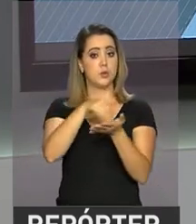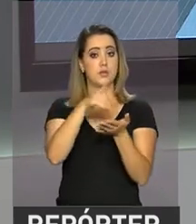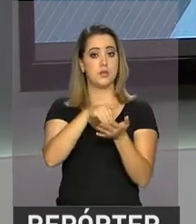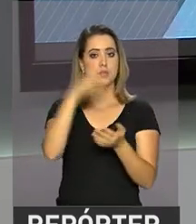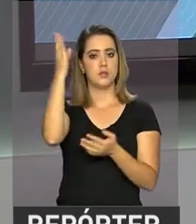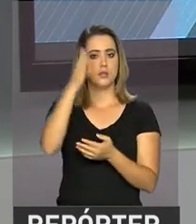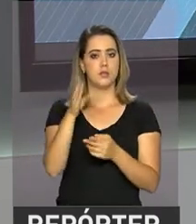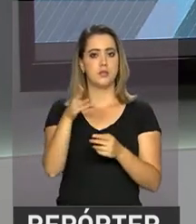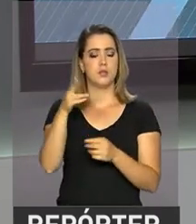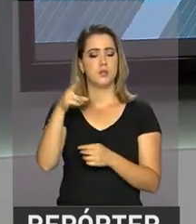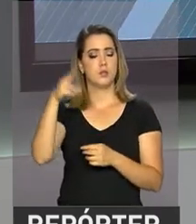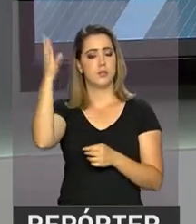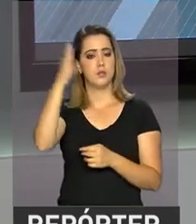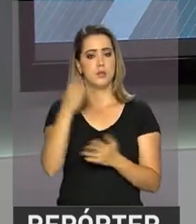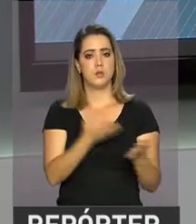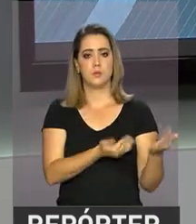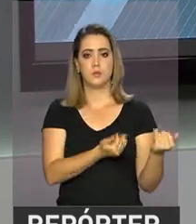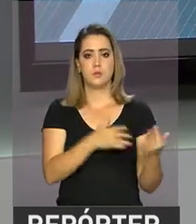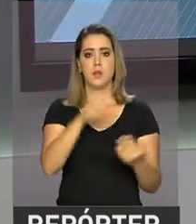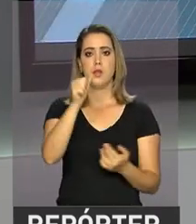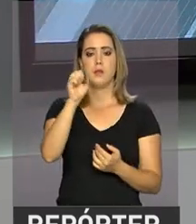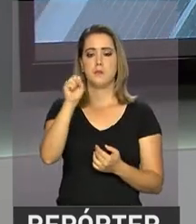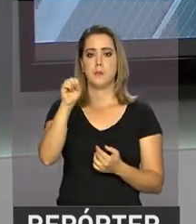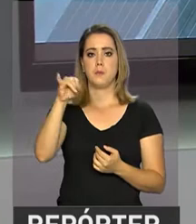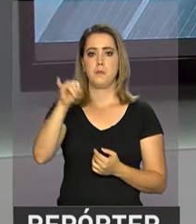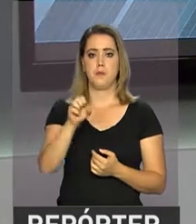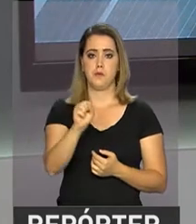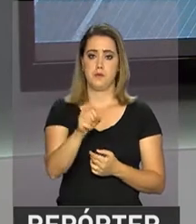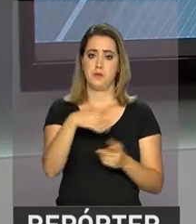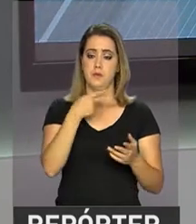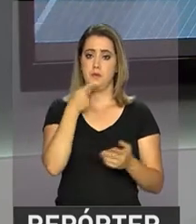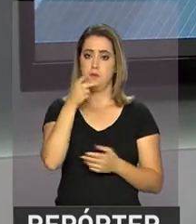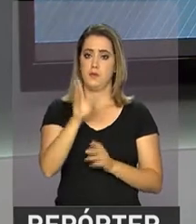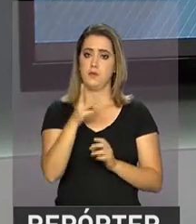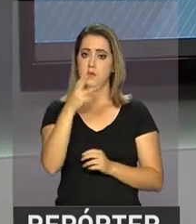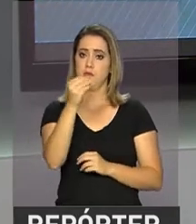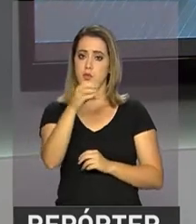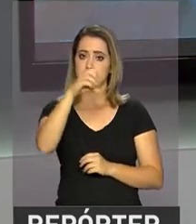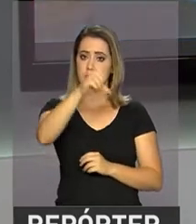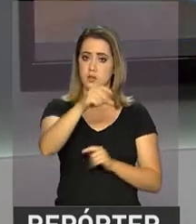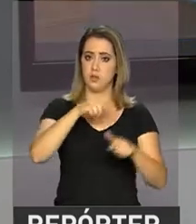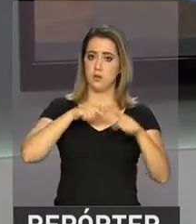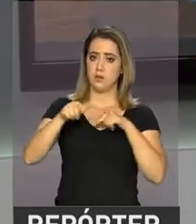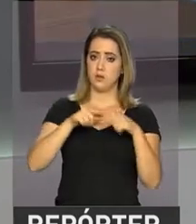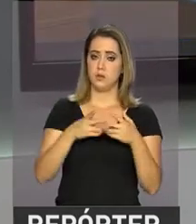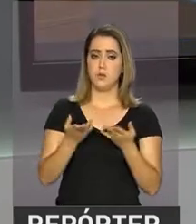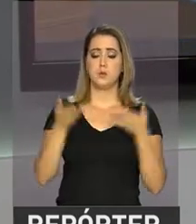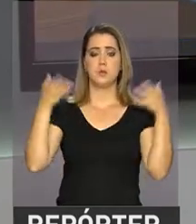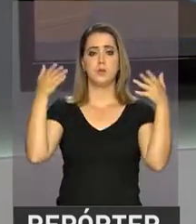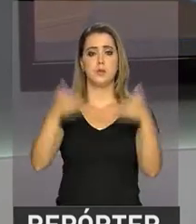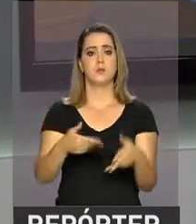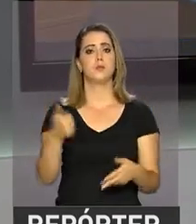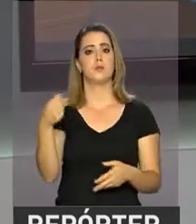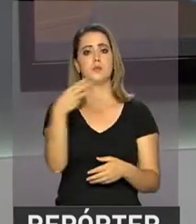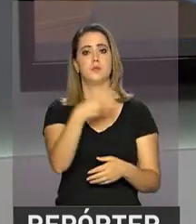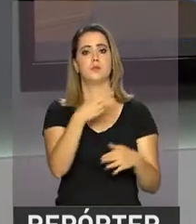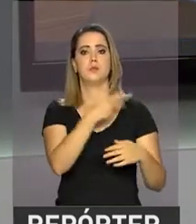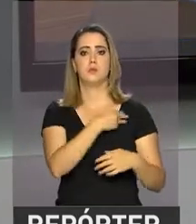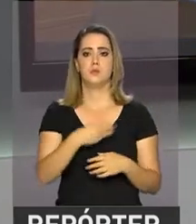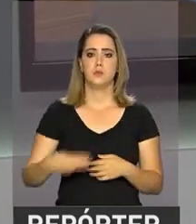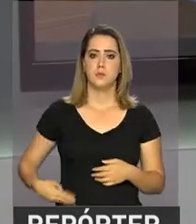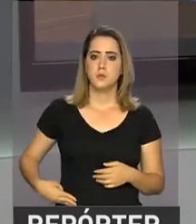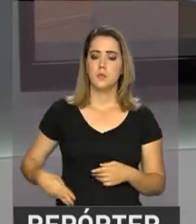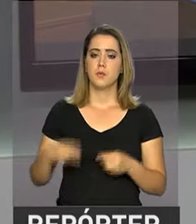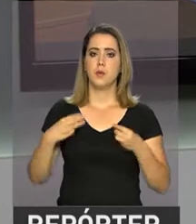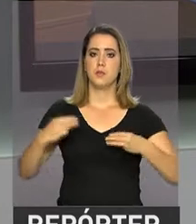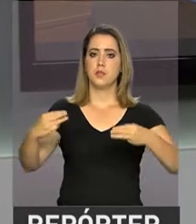assis filho para falar sobre um conjunto de 39 ações com a participação de 13 ministérios